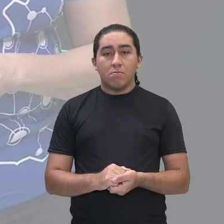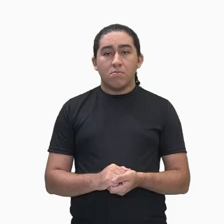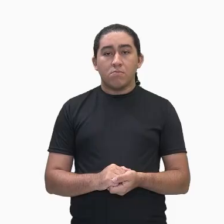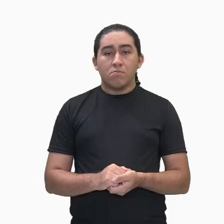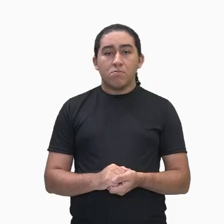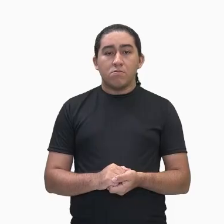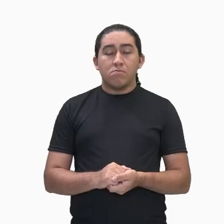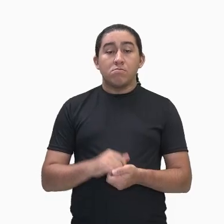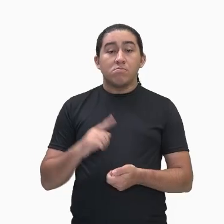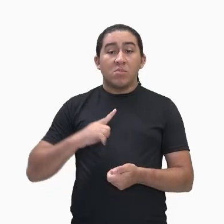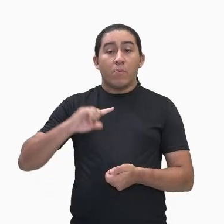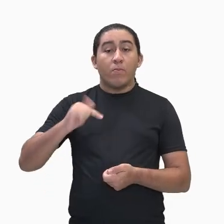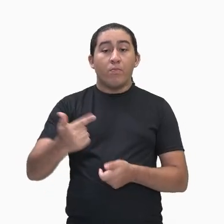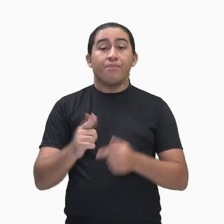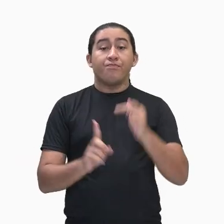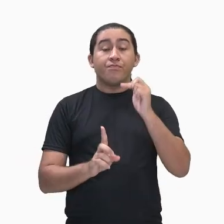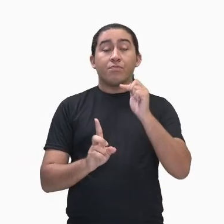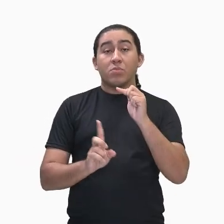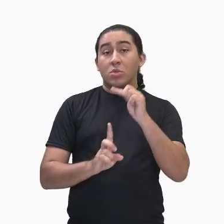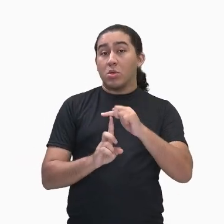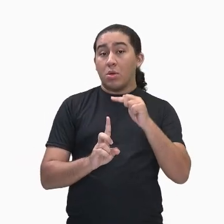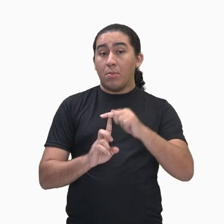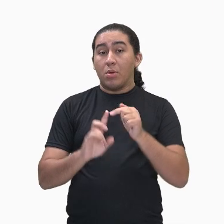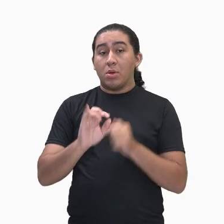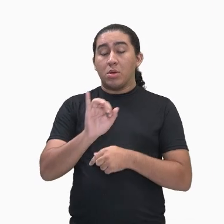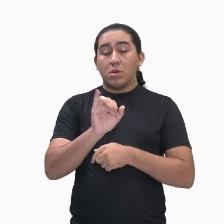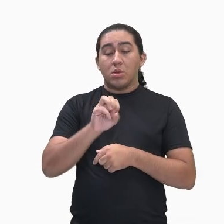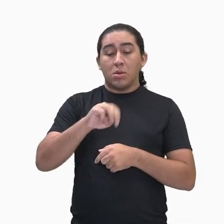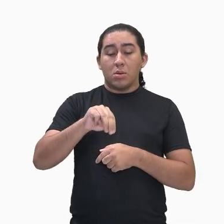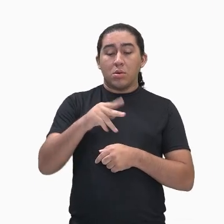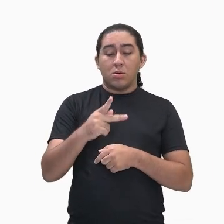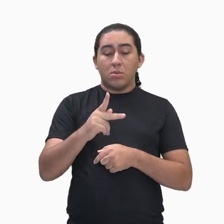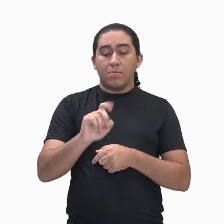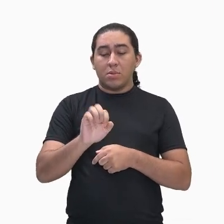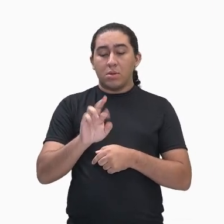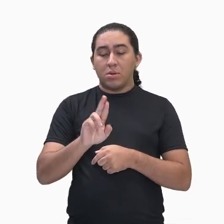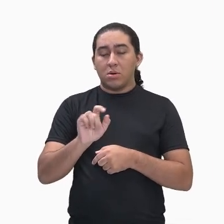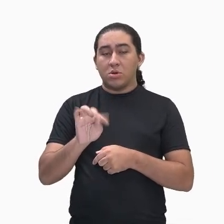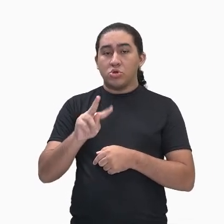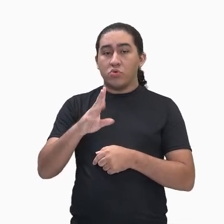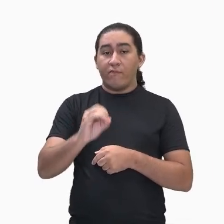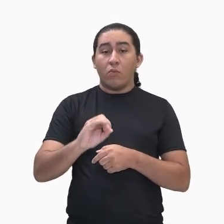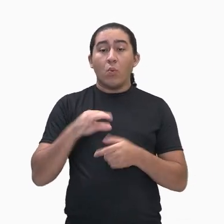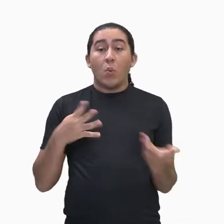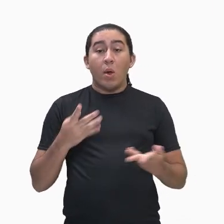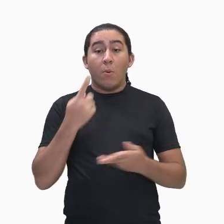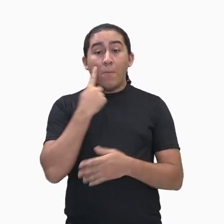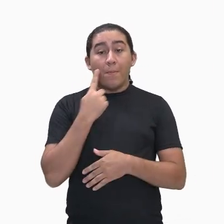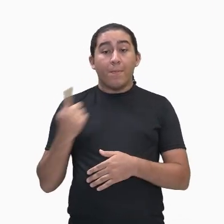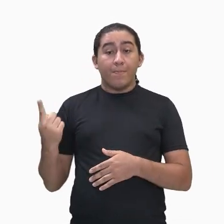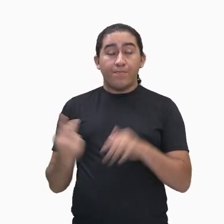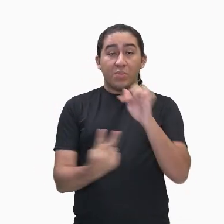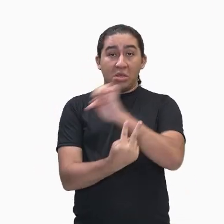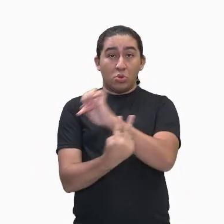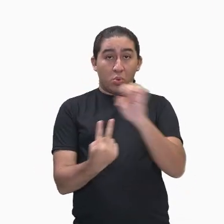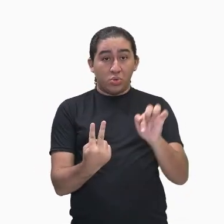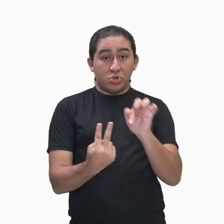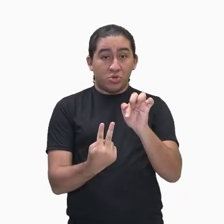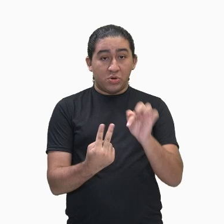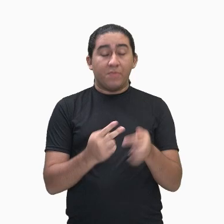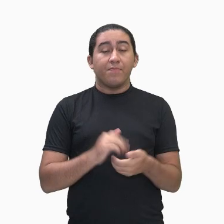imperativo, que é o modo imperativo, e quais são os tempos do modo imperativo. Veja